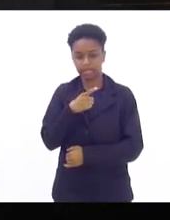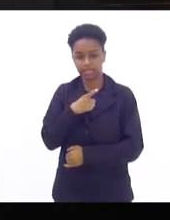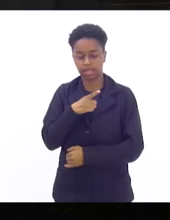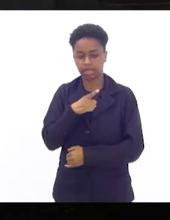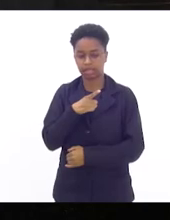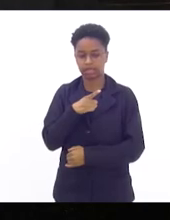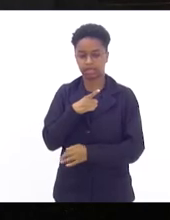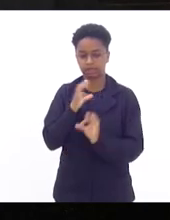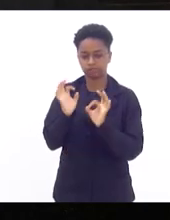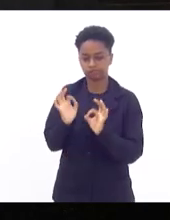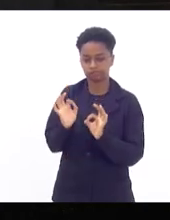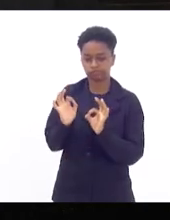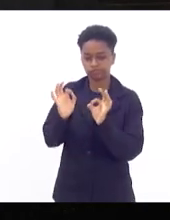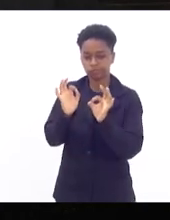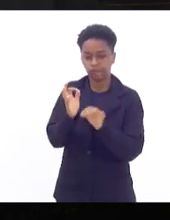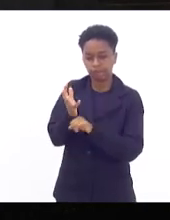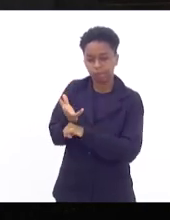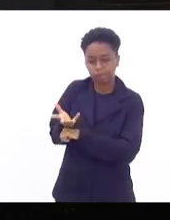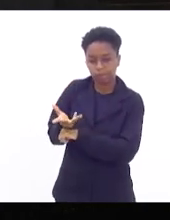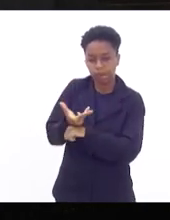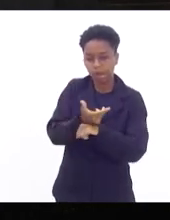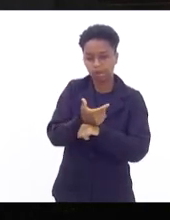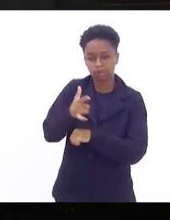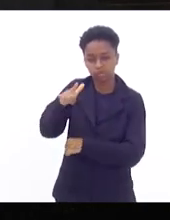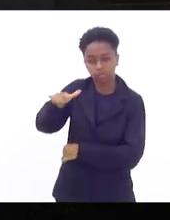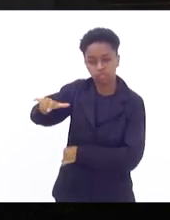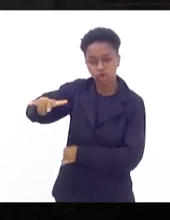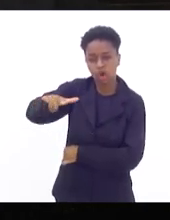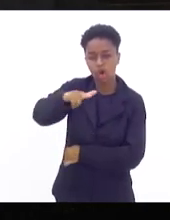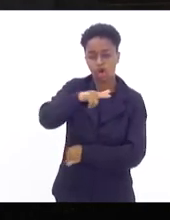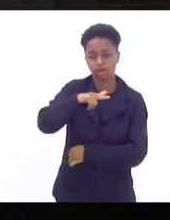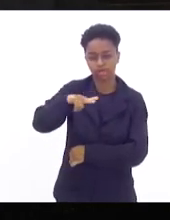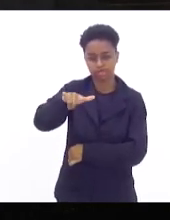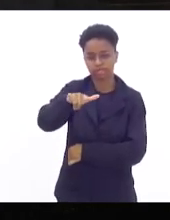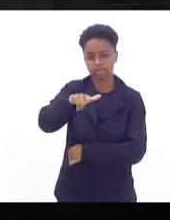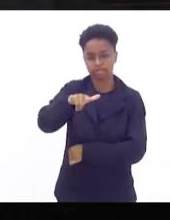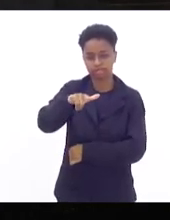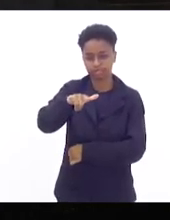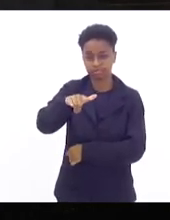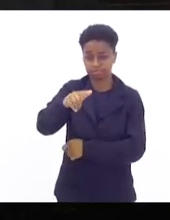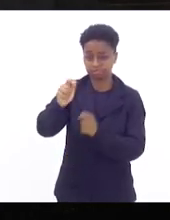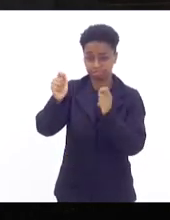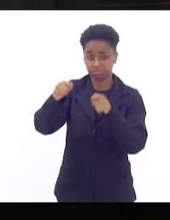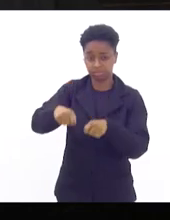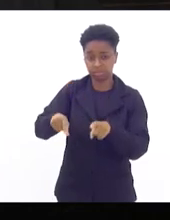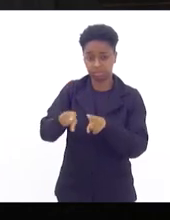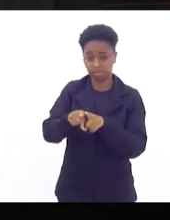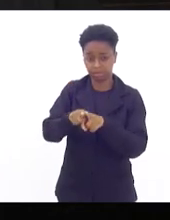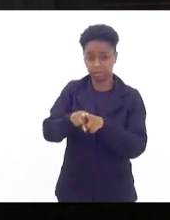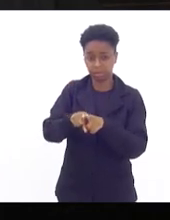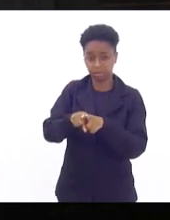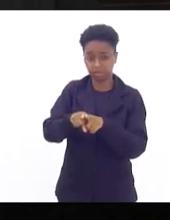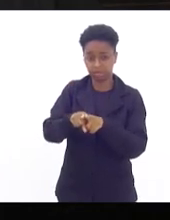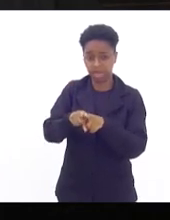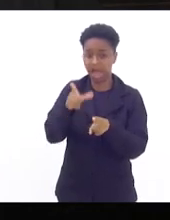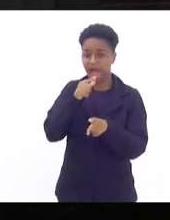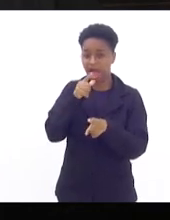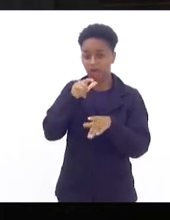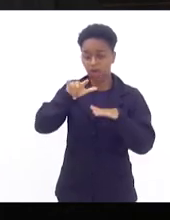sofisticado um drone que era capaz de também ir ao fundo do